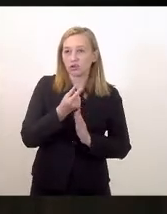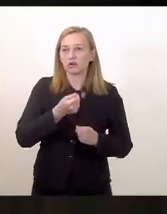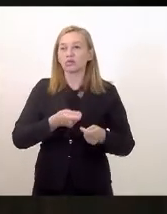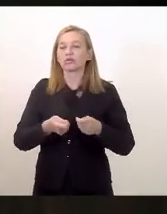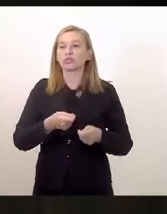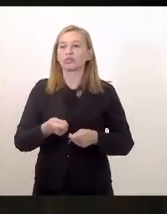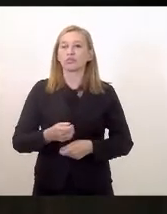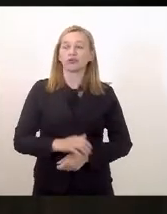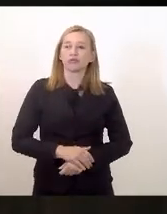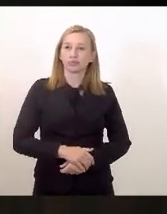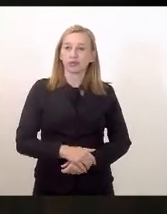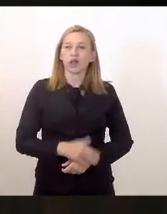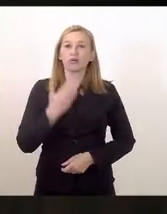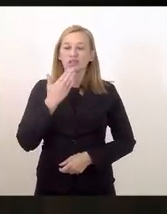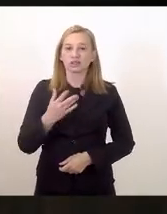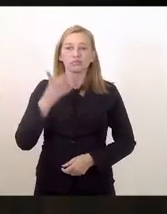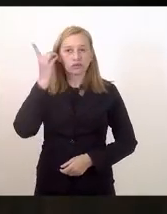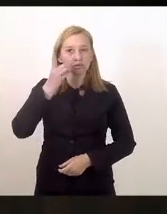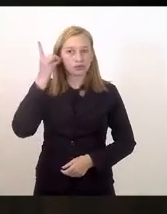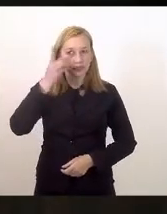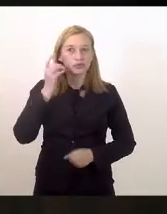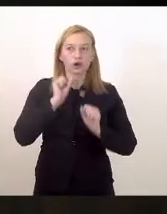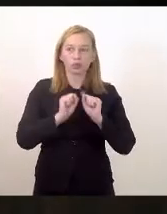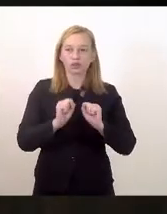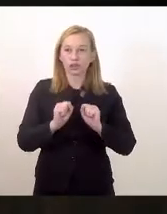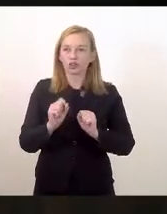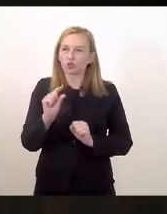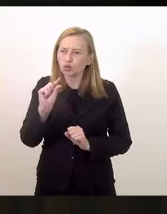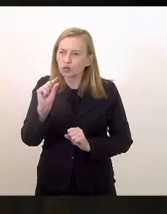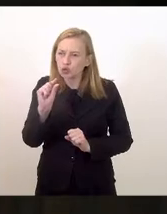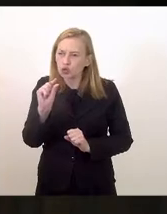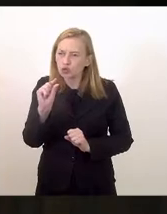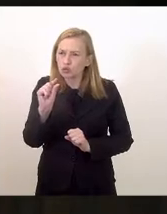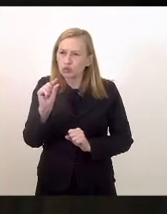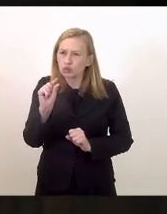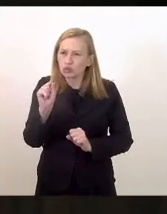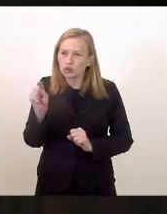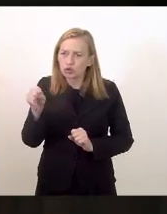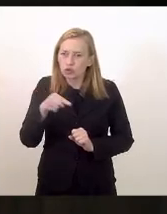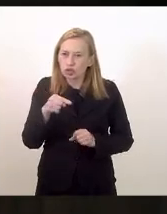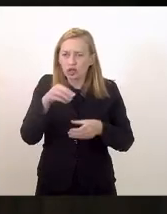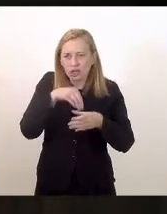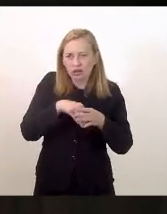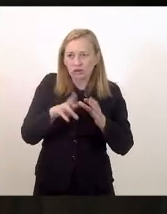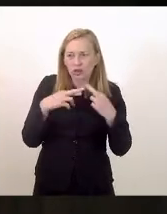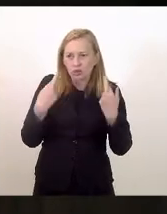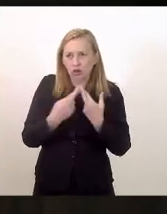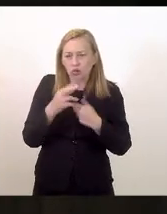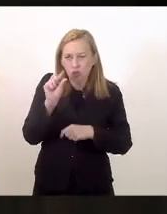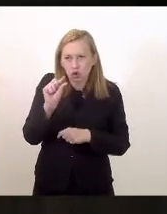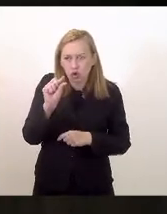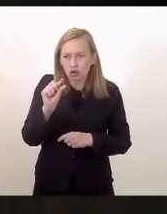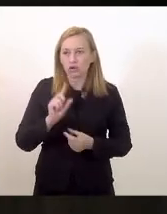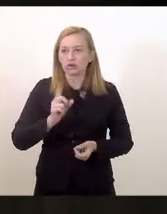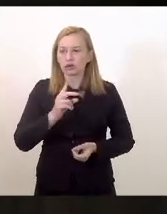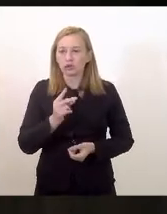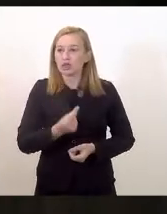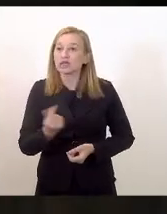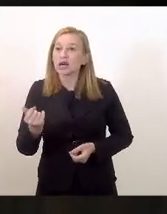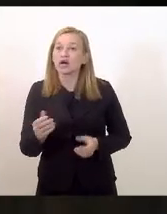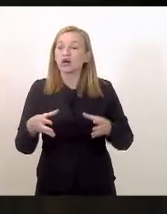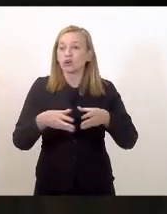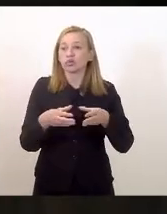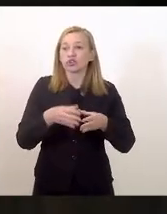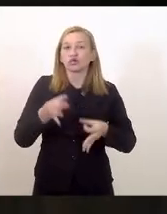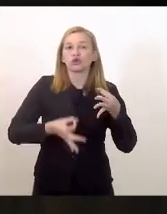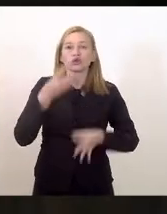Controle. Pediria, senhores parlamentares, para que pudesse ficar um pouquinho só o término da sessão. Para emitir parecer pela Comissão de Constituição e